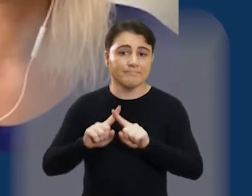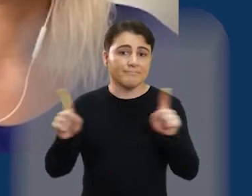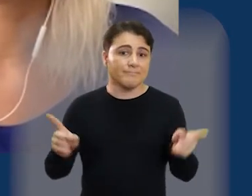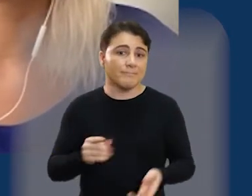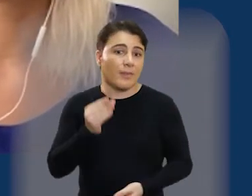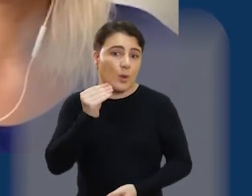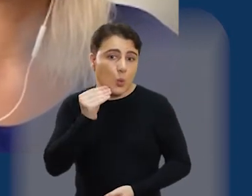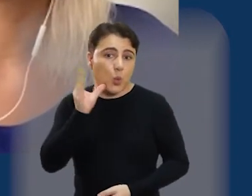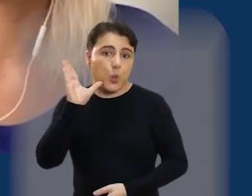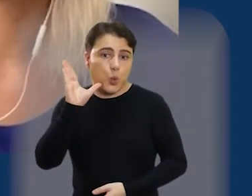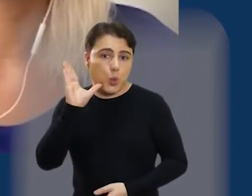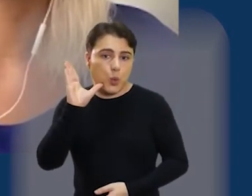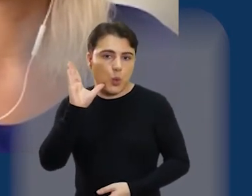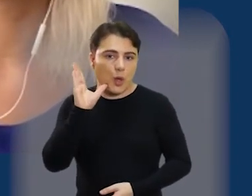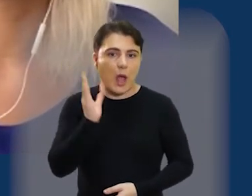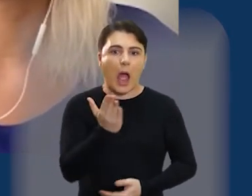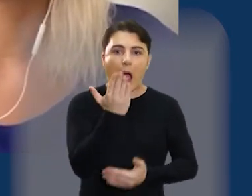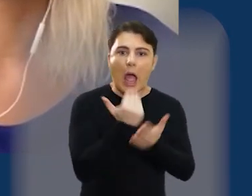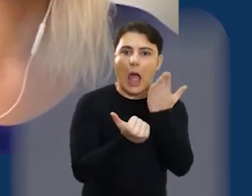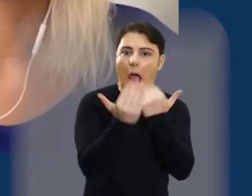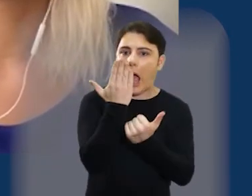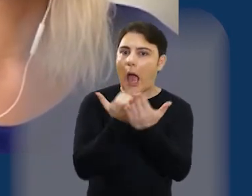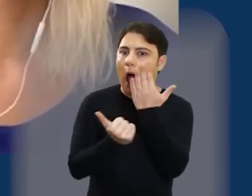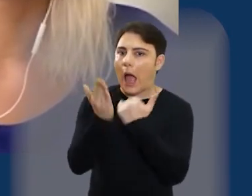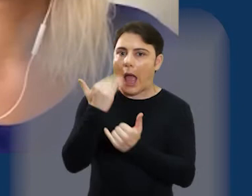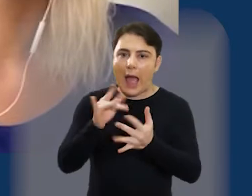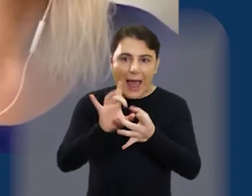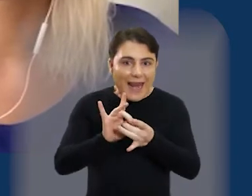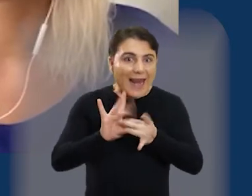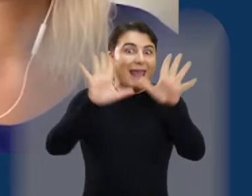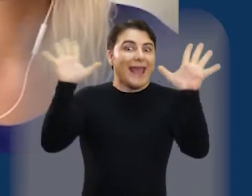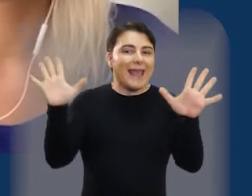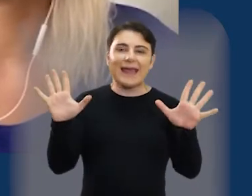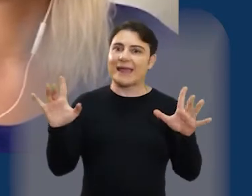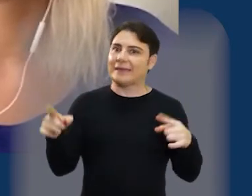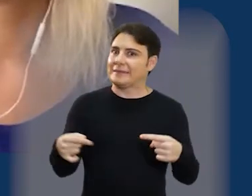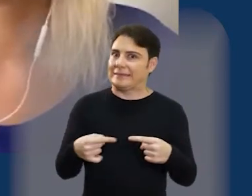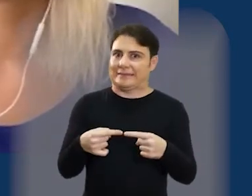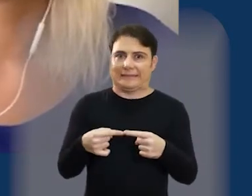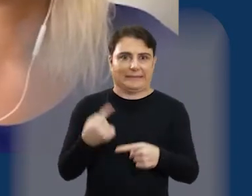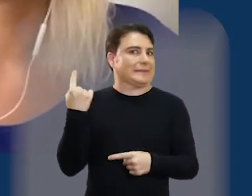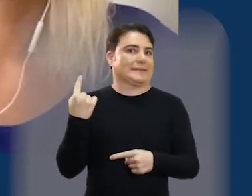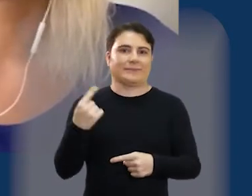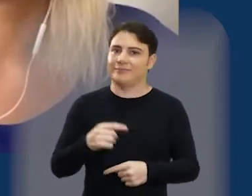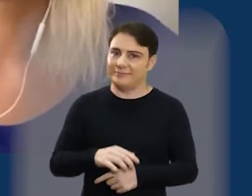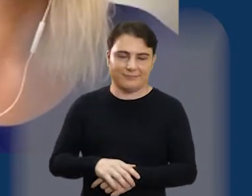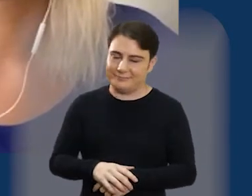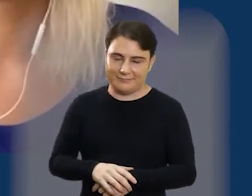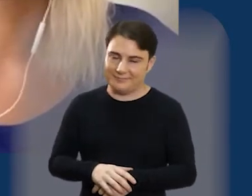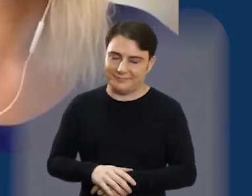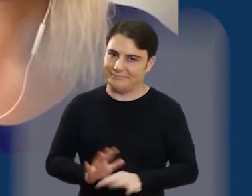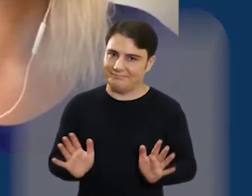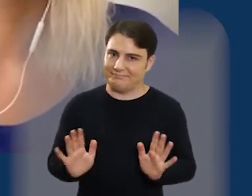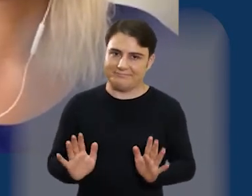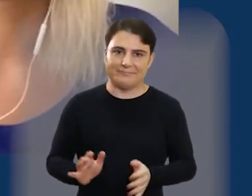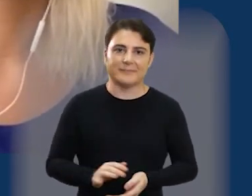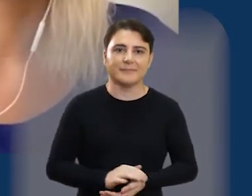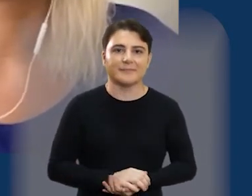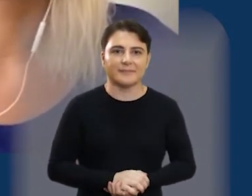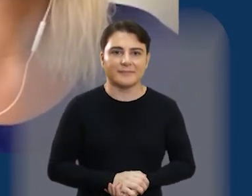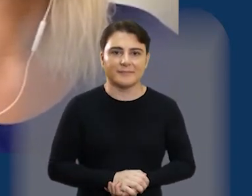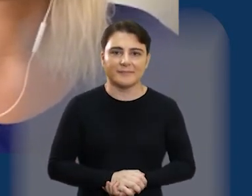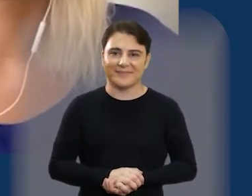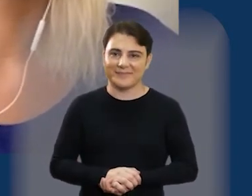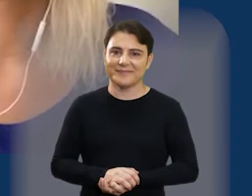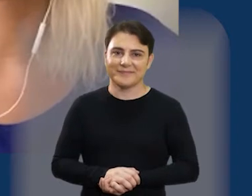você comece a comer todos esses alimentos que normalmente não são adequados, né, nutricionalmente falando, não é mesmo,